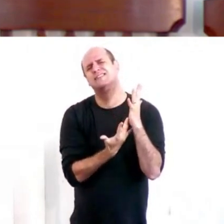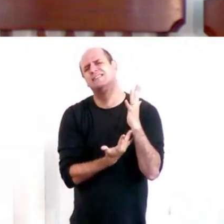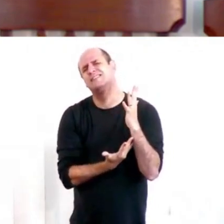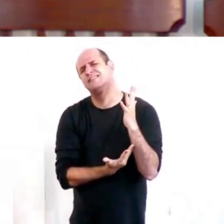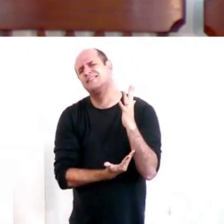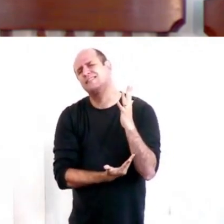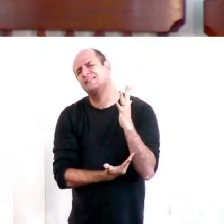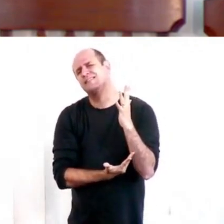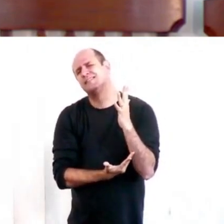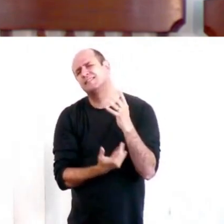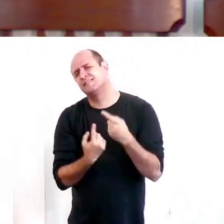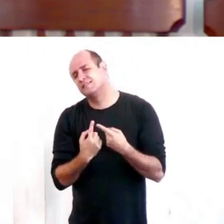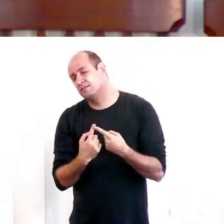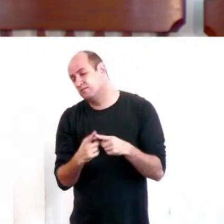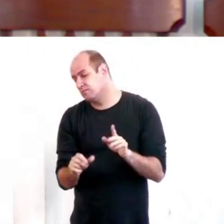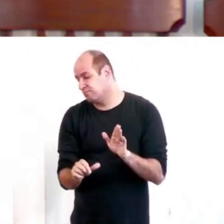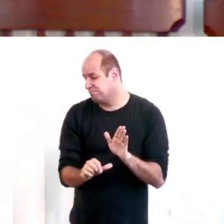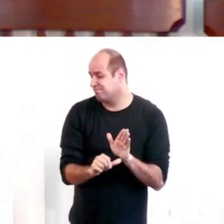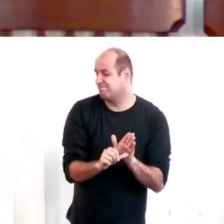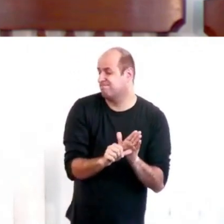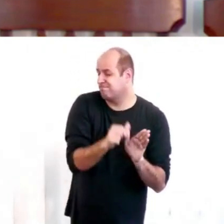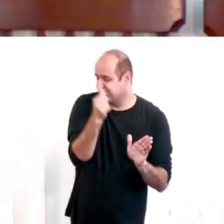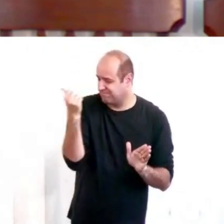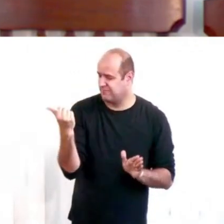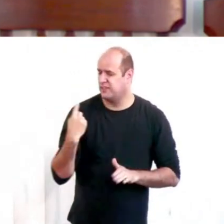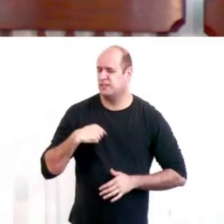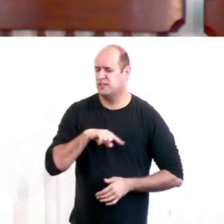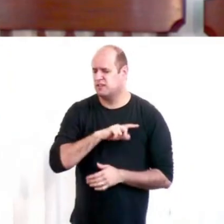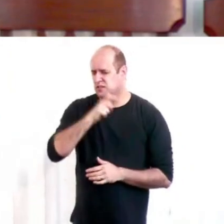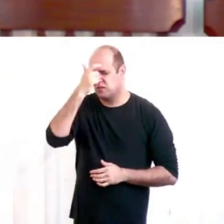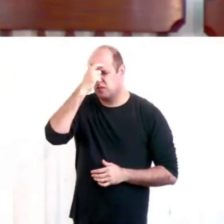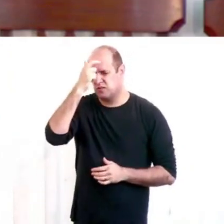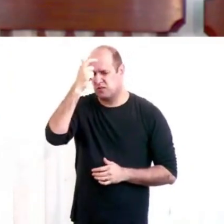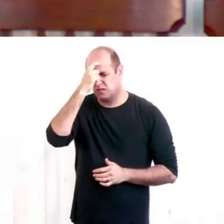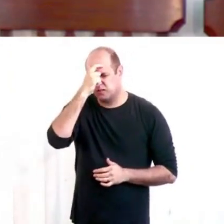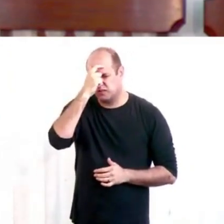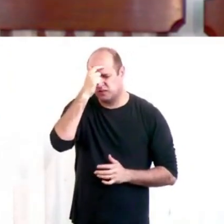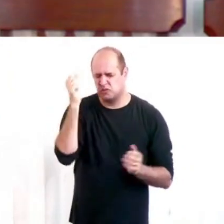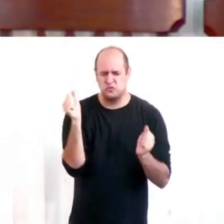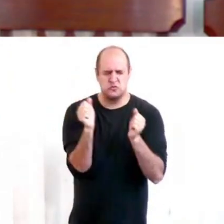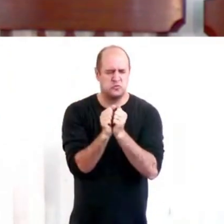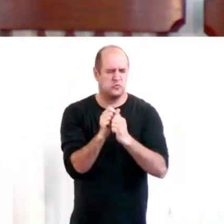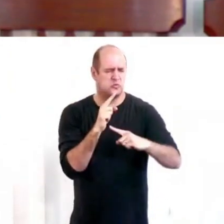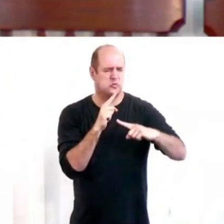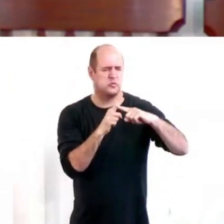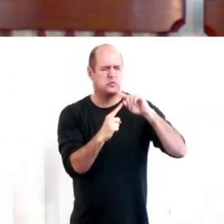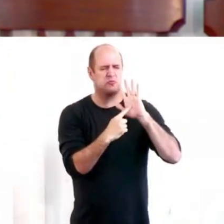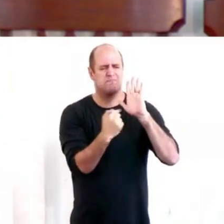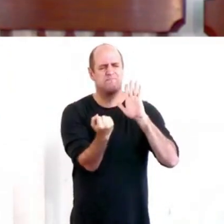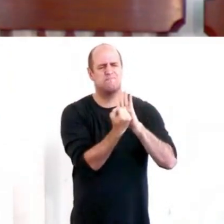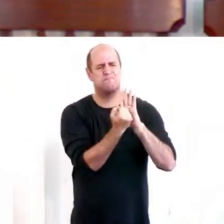mas em primeiro lugar nós precisamos ter a consciência e morrer com Ele naquela cruz.